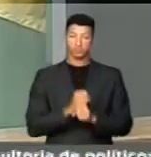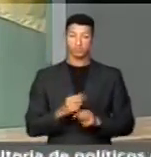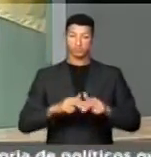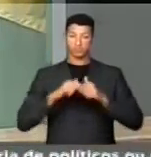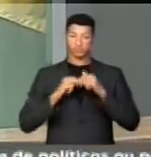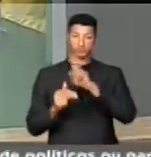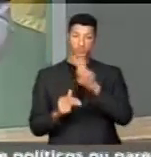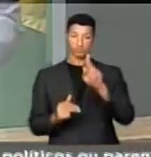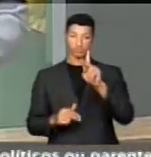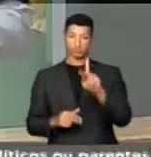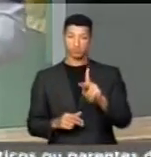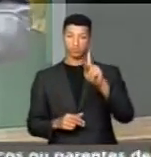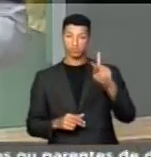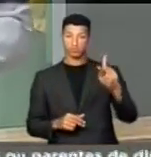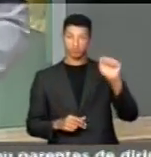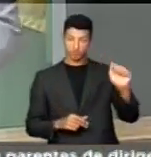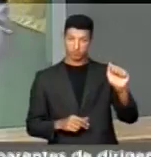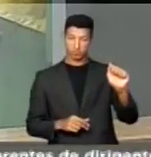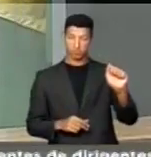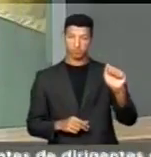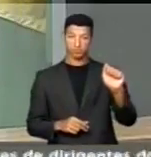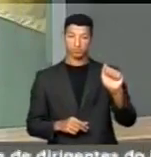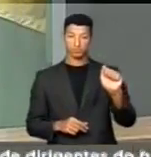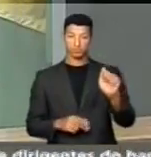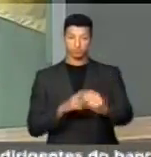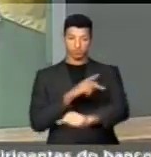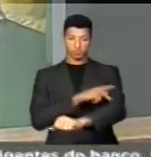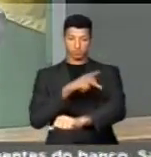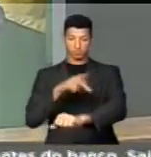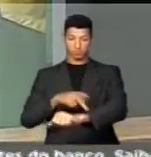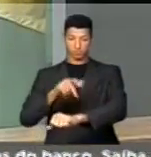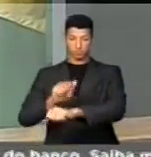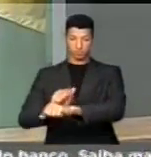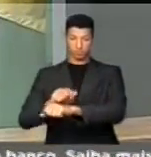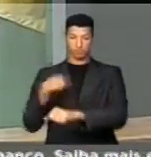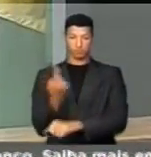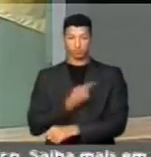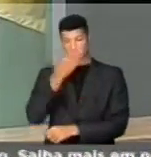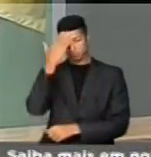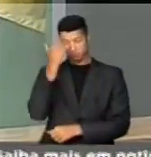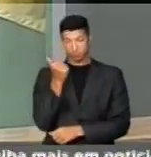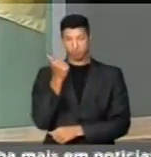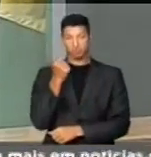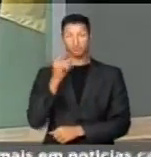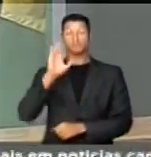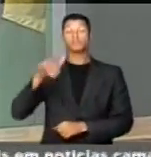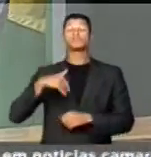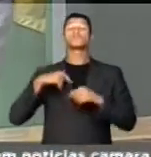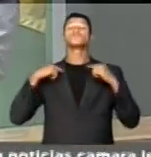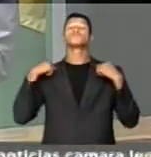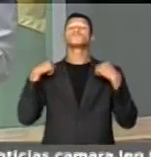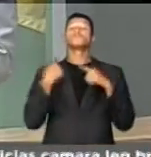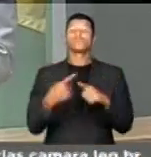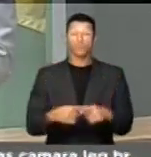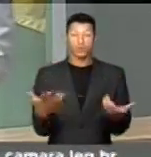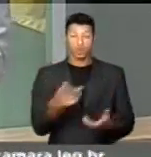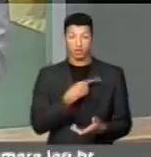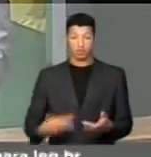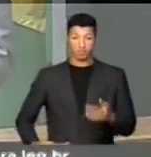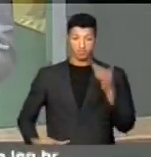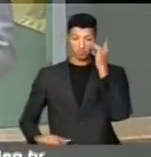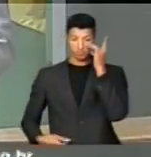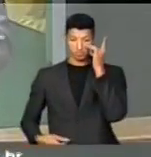isso o nome plano plurianual. Nós queremos saber qual é o motivo da presidente